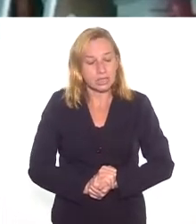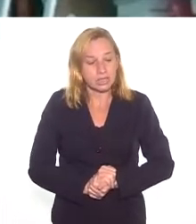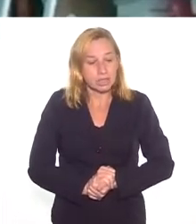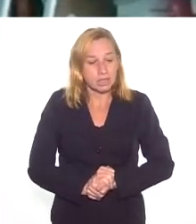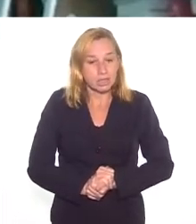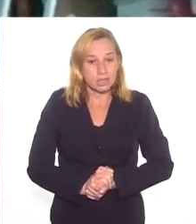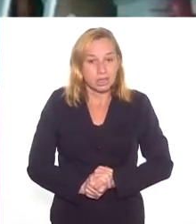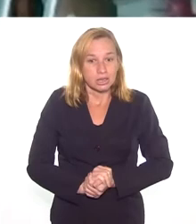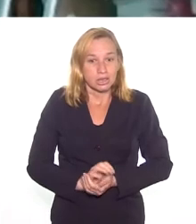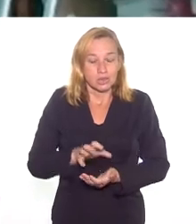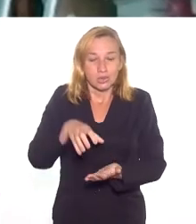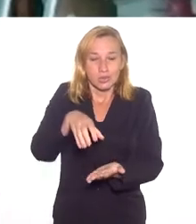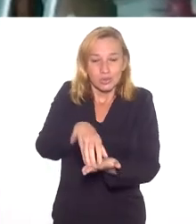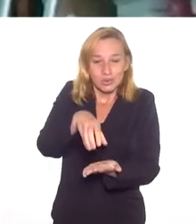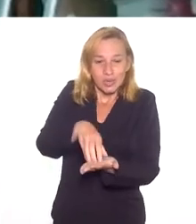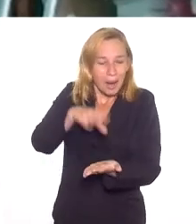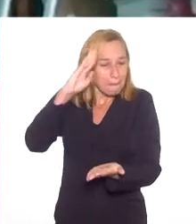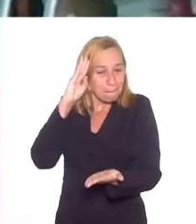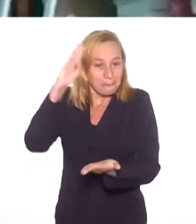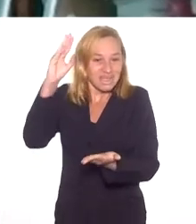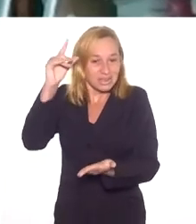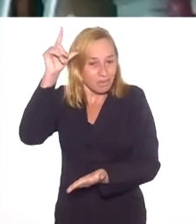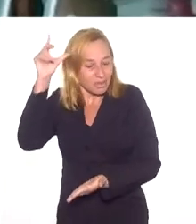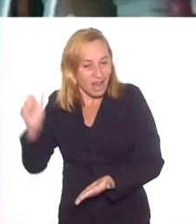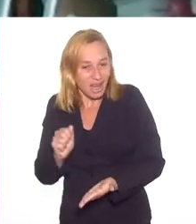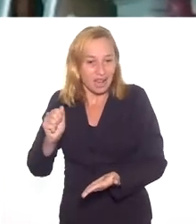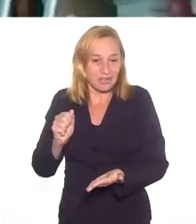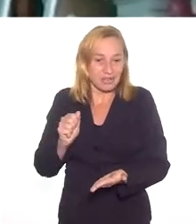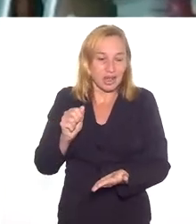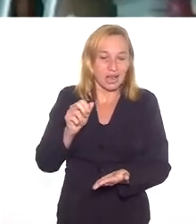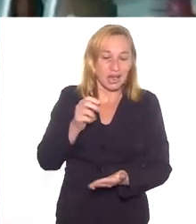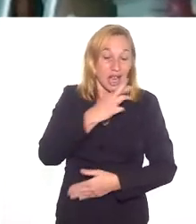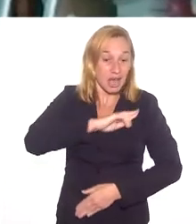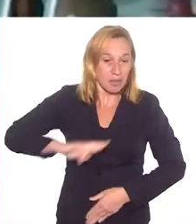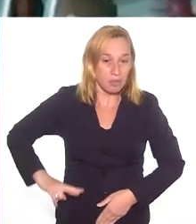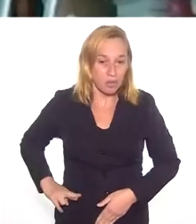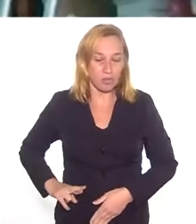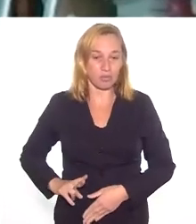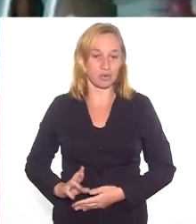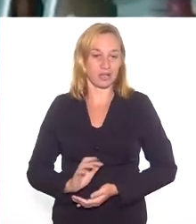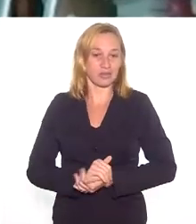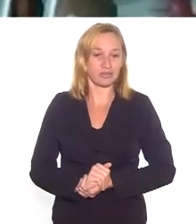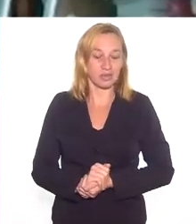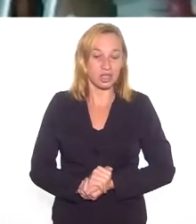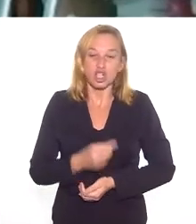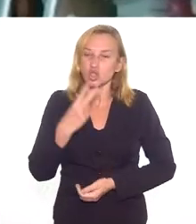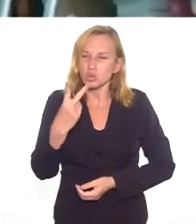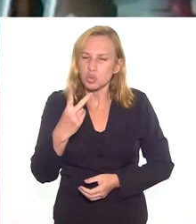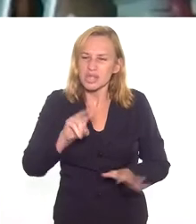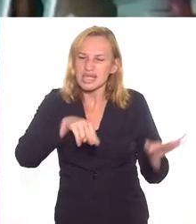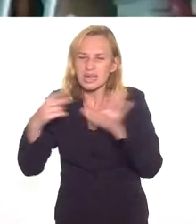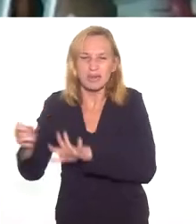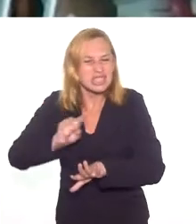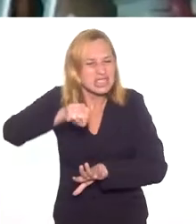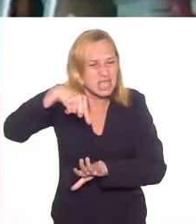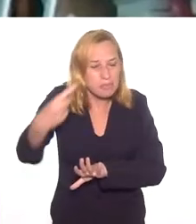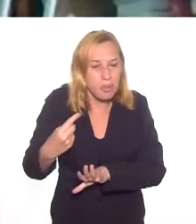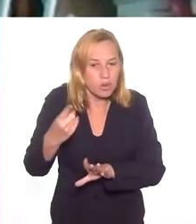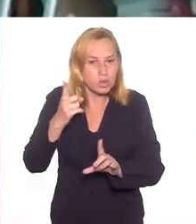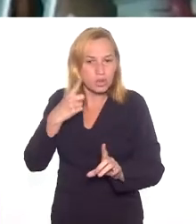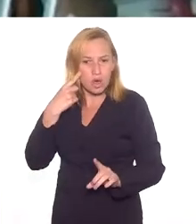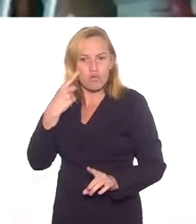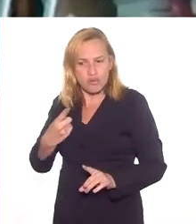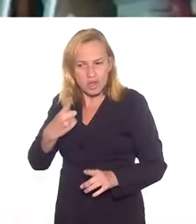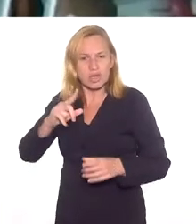anos, no coração da África, República Centro-Africana, e somente 2 semanas depois que me